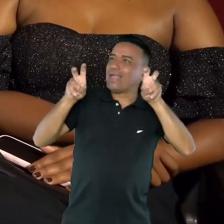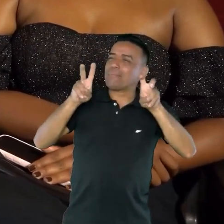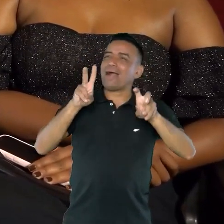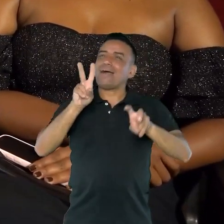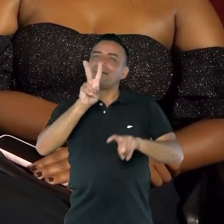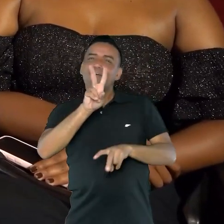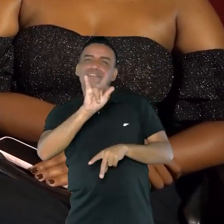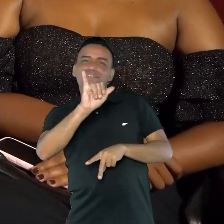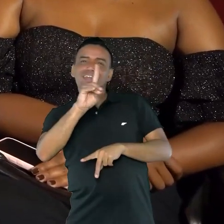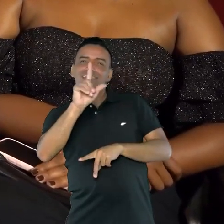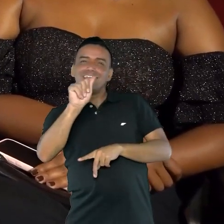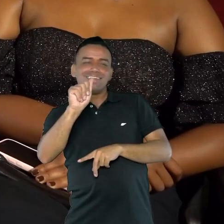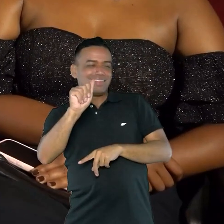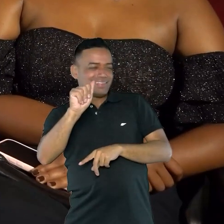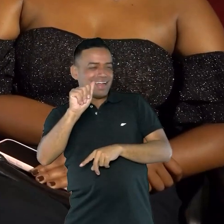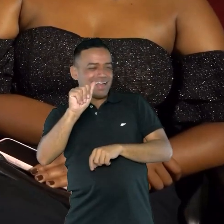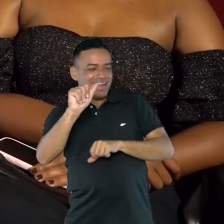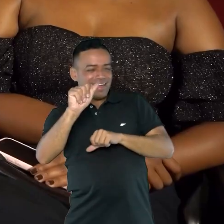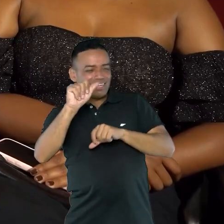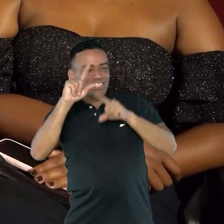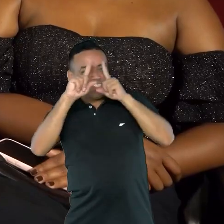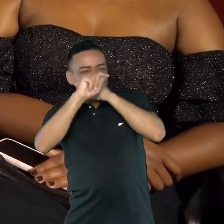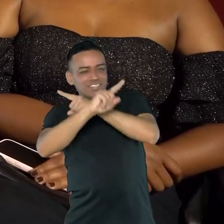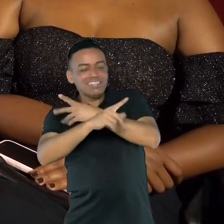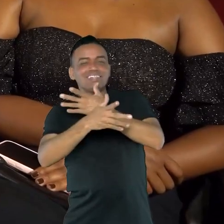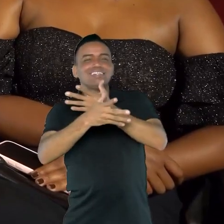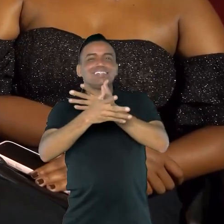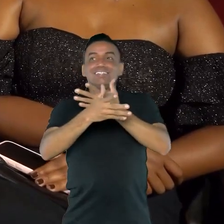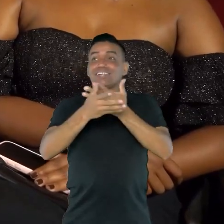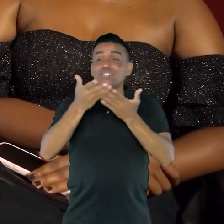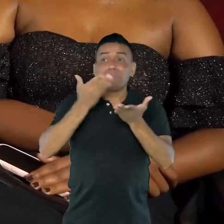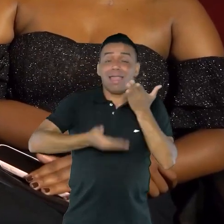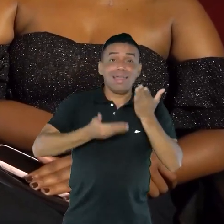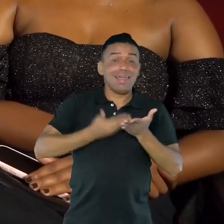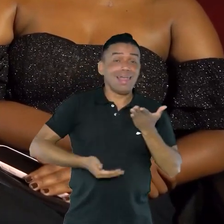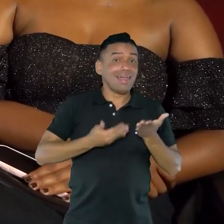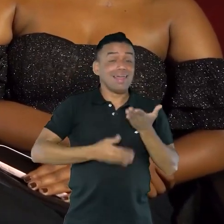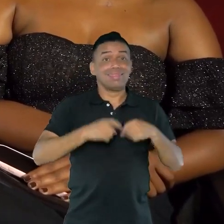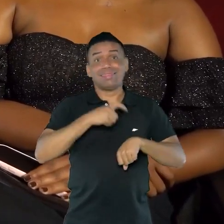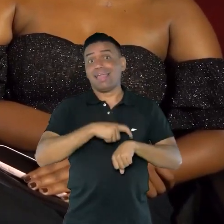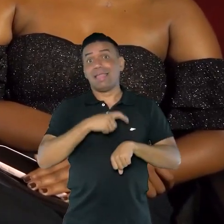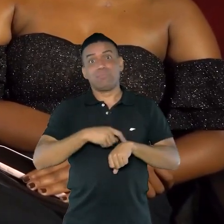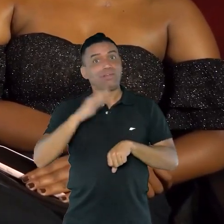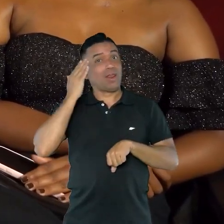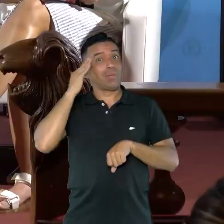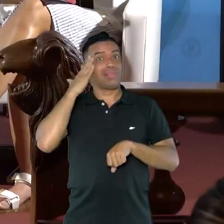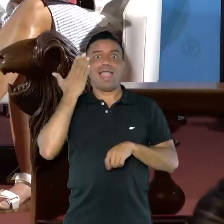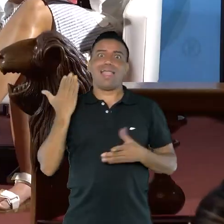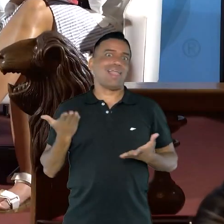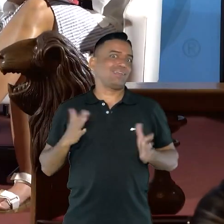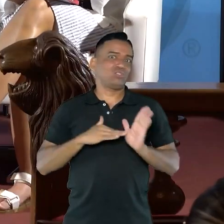intensa e que a gente perde tempo não entendendo tudo isso. Muito obrigada, querida.